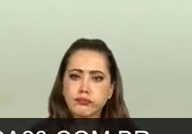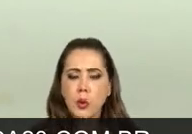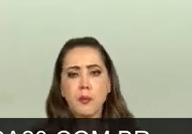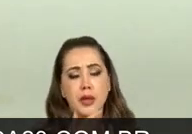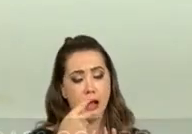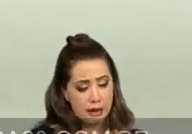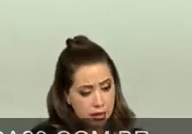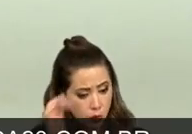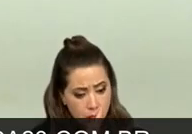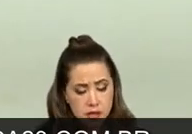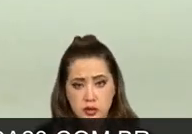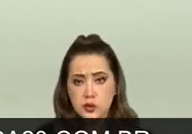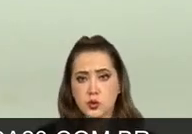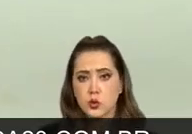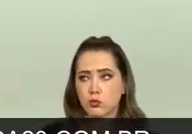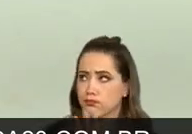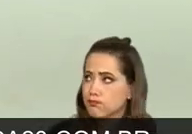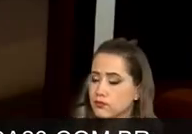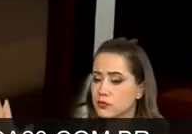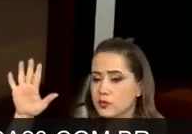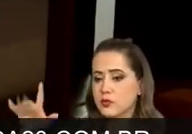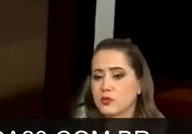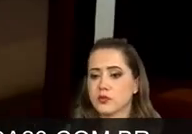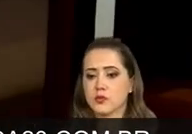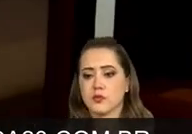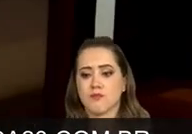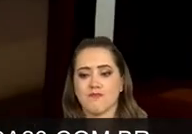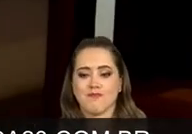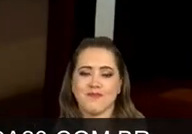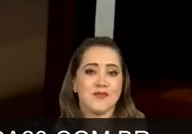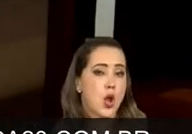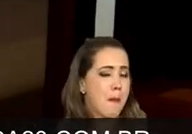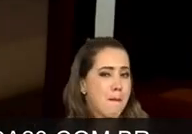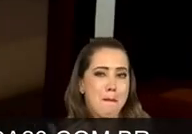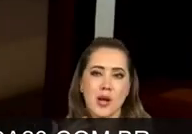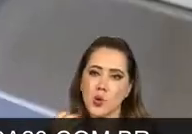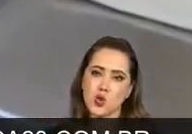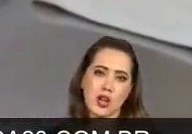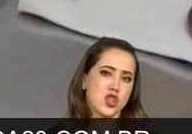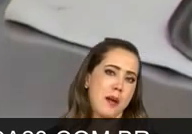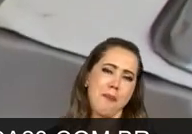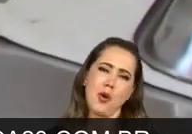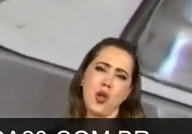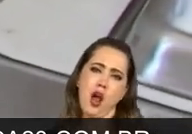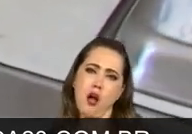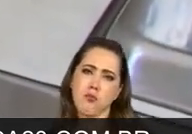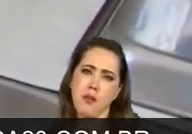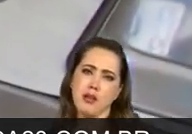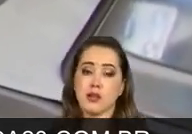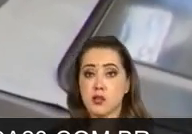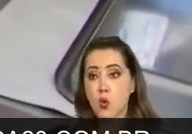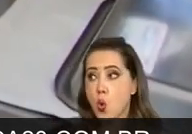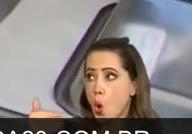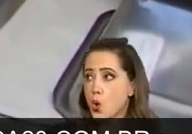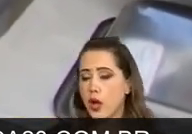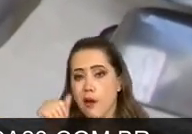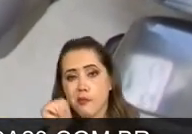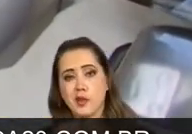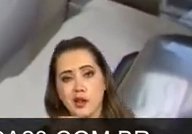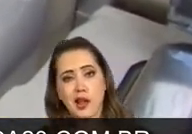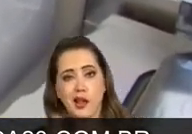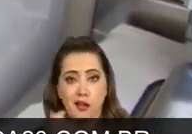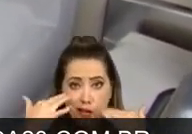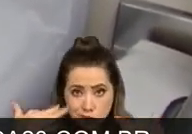Brasil em todo o nosso território nacional banco de leite é casa de apoio à amamentação toda e qualquer mulher inclusive que agora nos